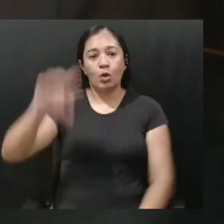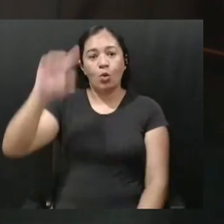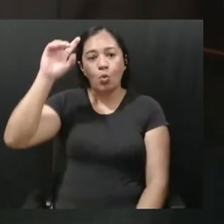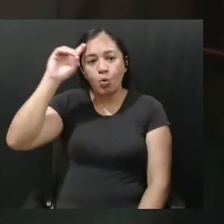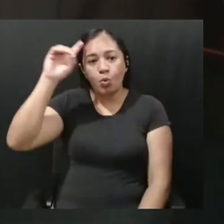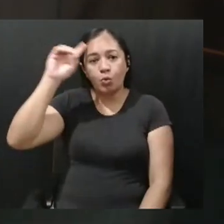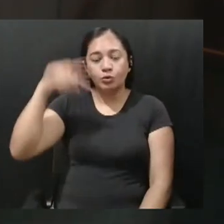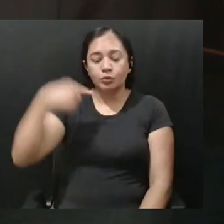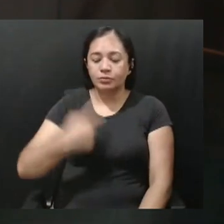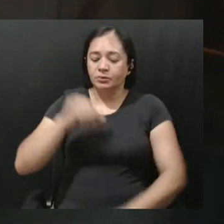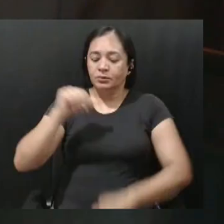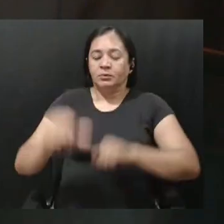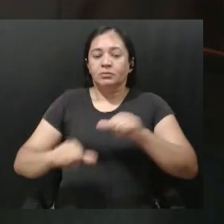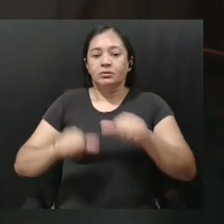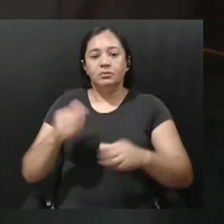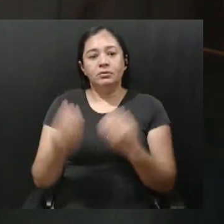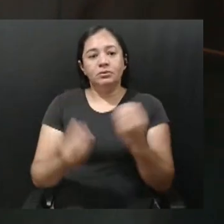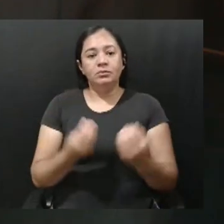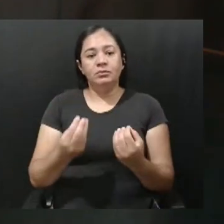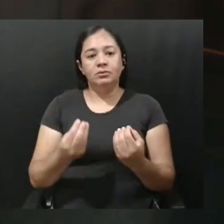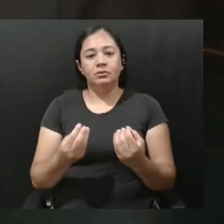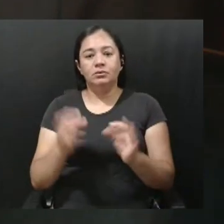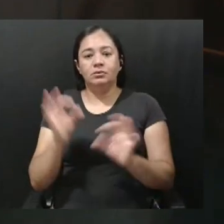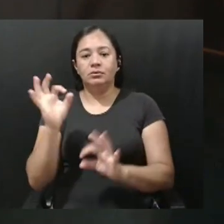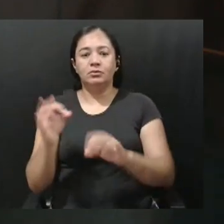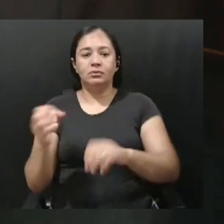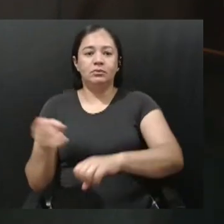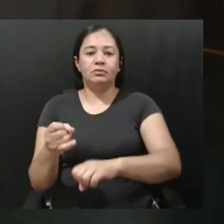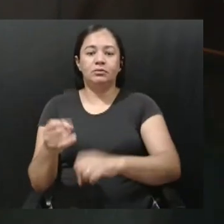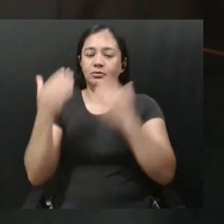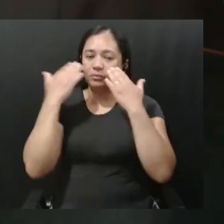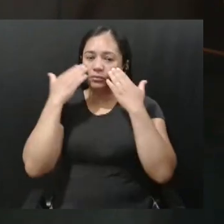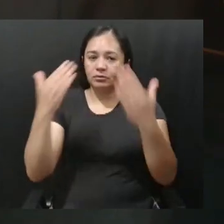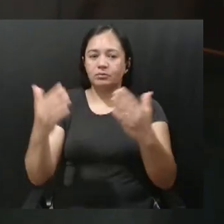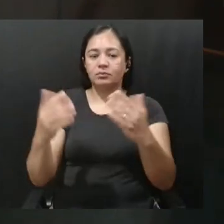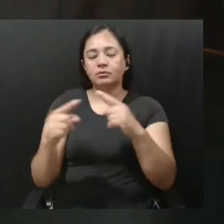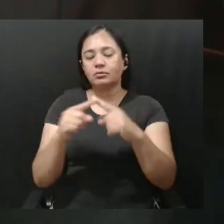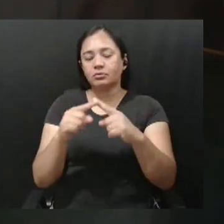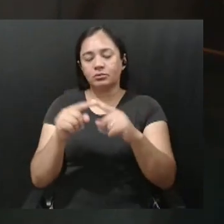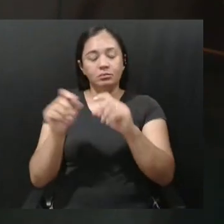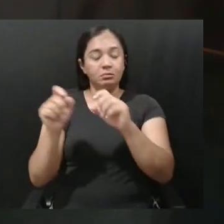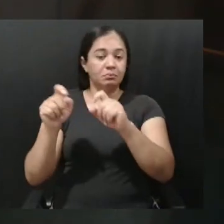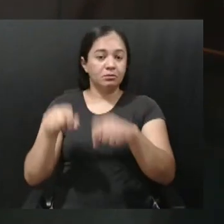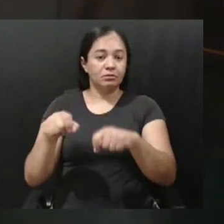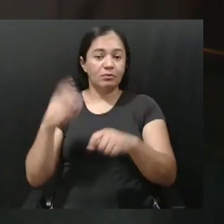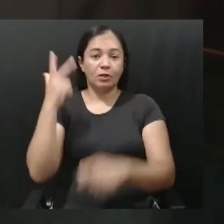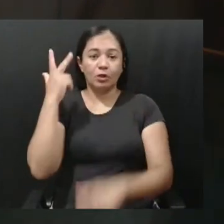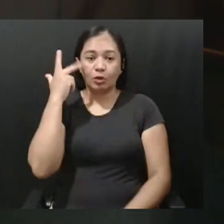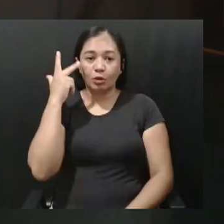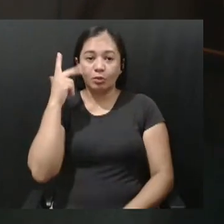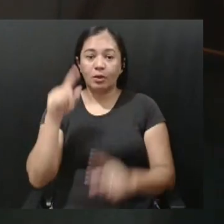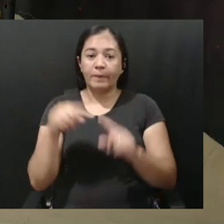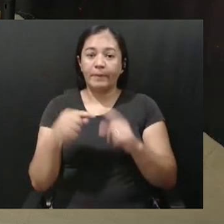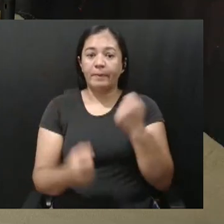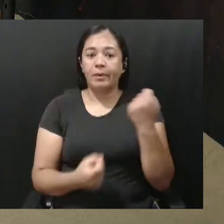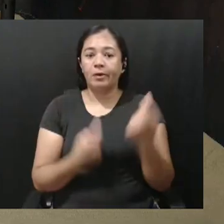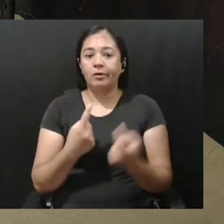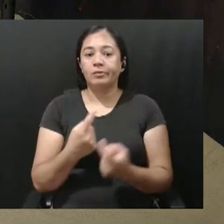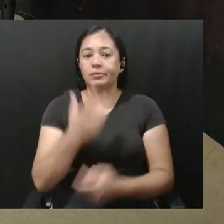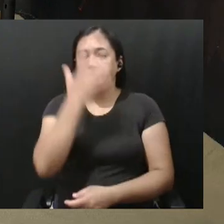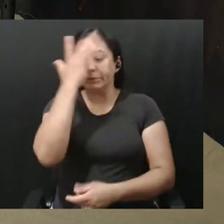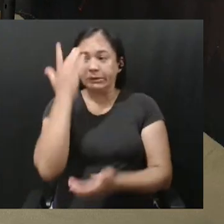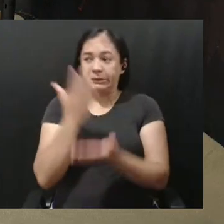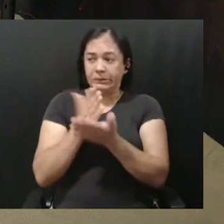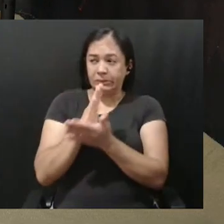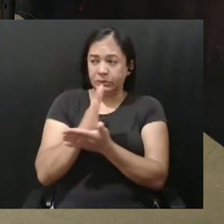para enfrentar isso? Porque pode ser uma coisa natural, mas para muita gente isso é algo que incomoda. Uhum. A